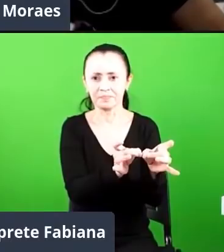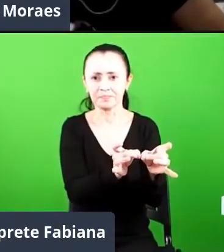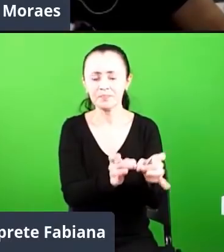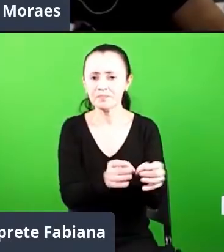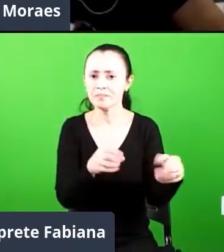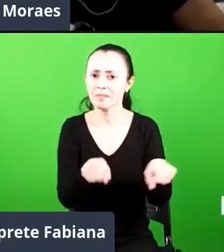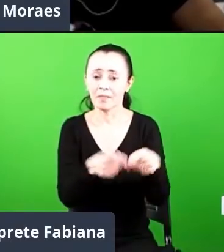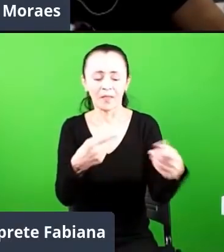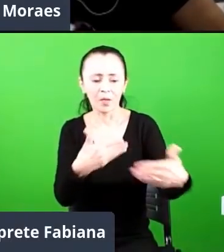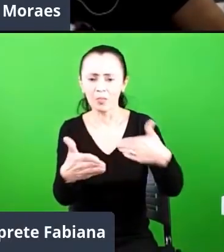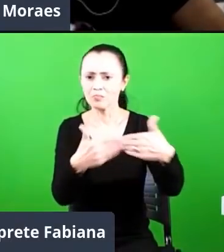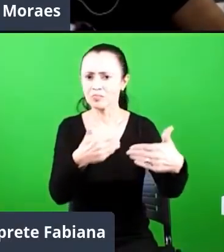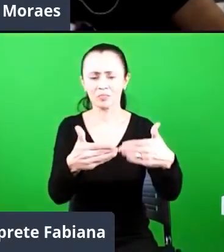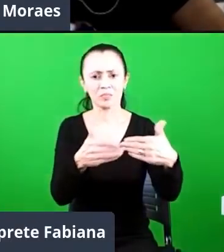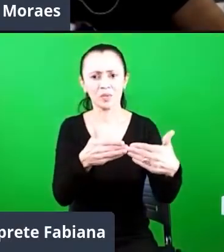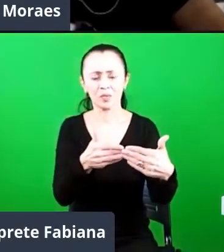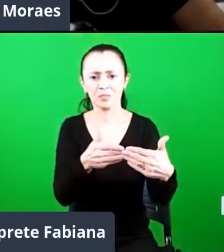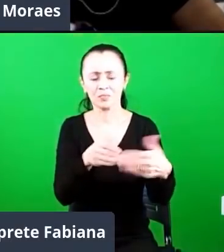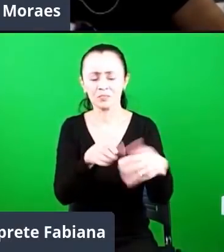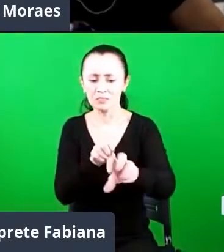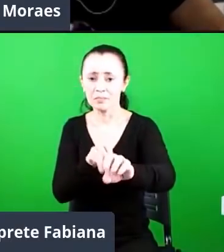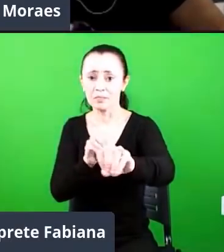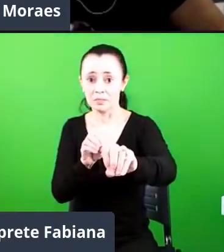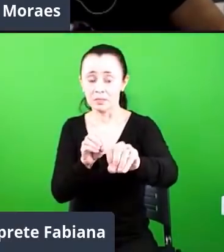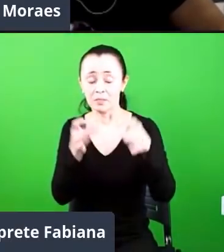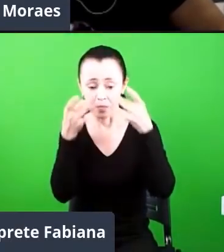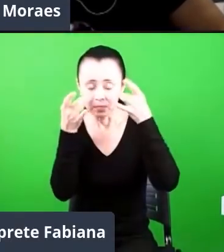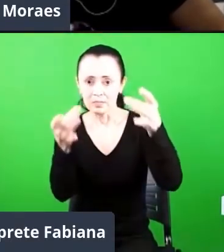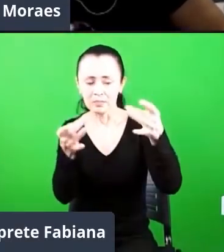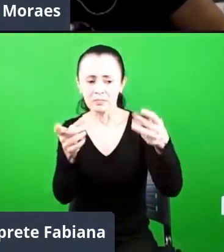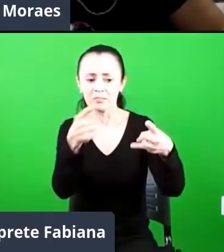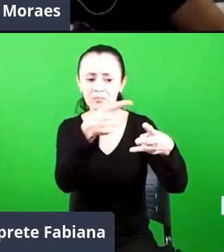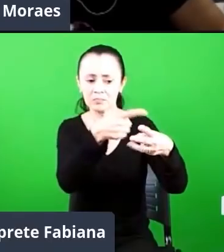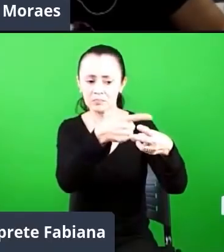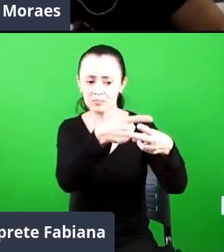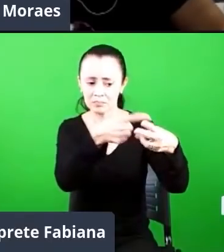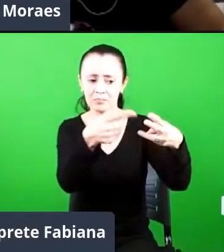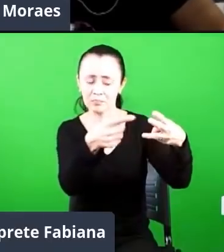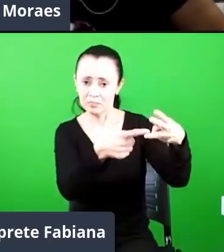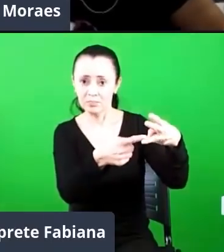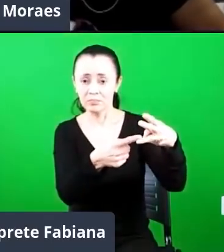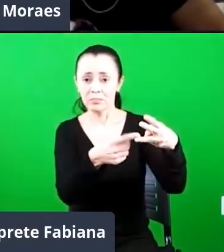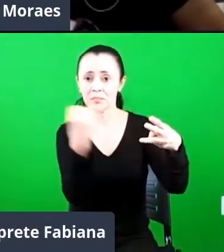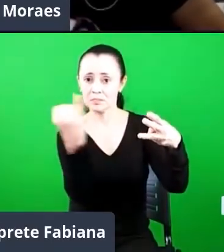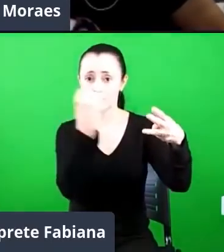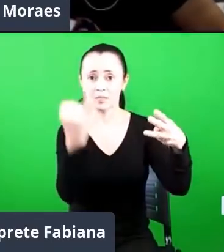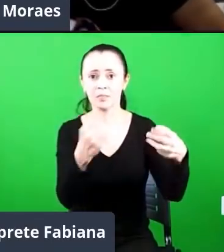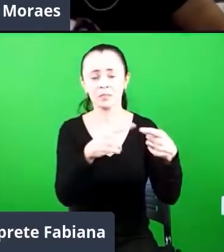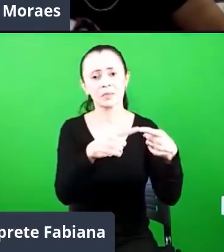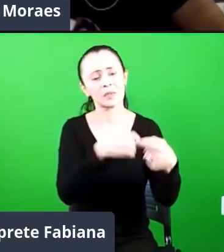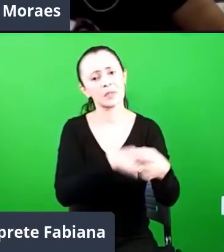até presencial, nós temos 3 elementos importantes, mais importantes, vamos dizer assim. Nós temos o